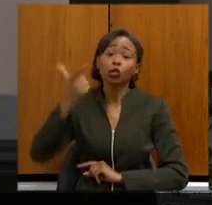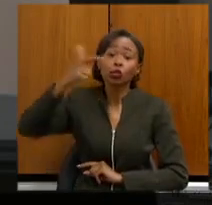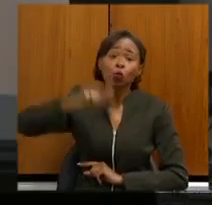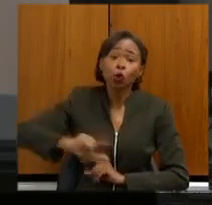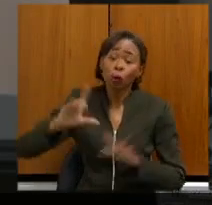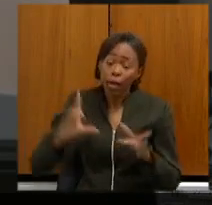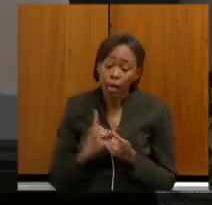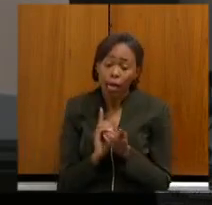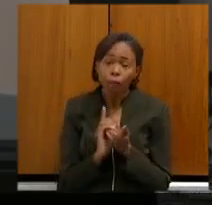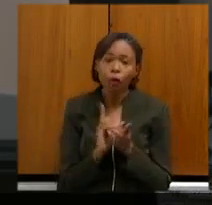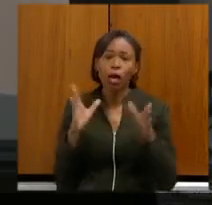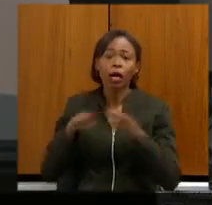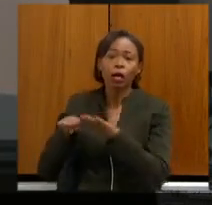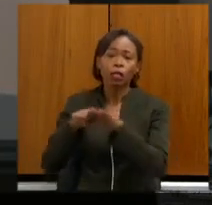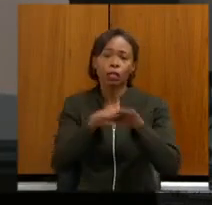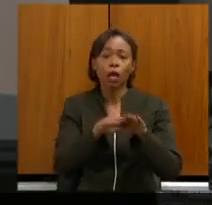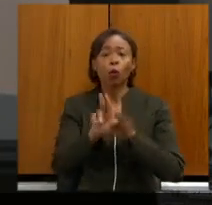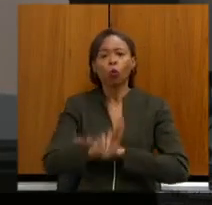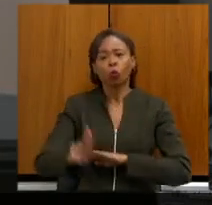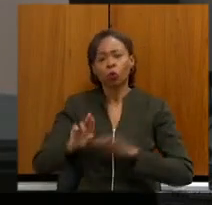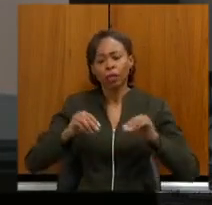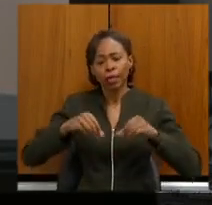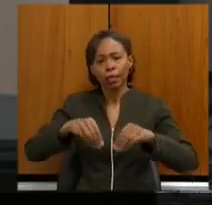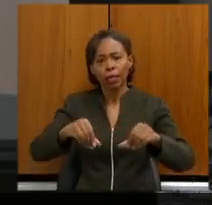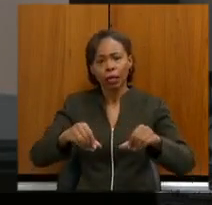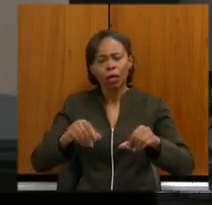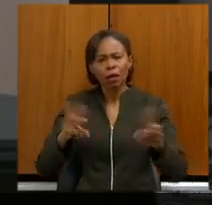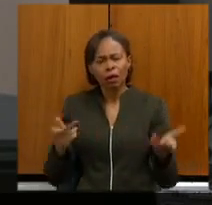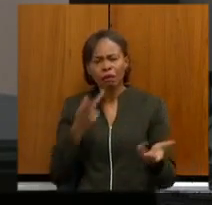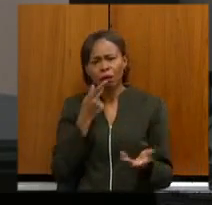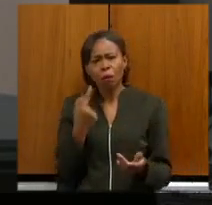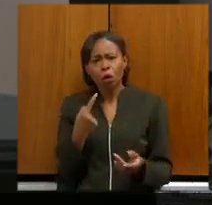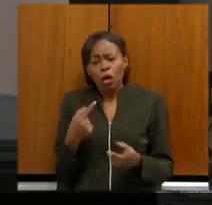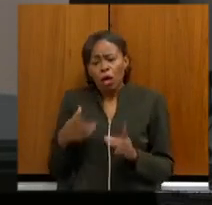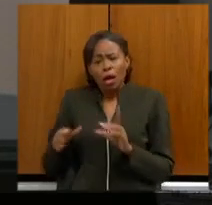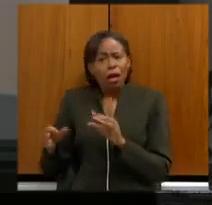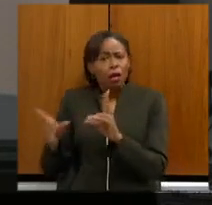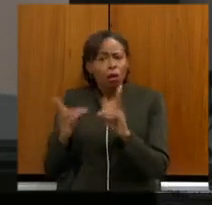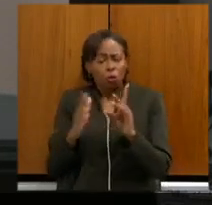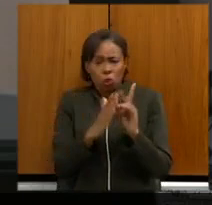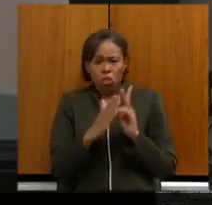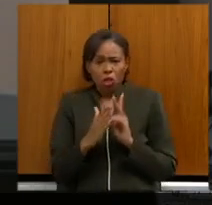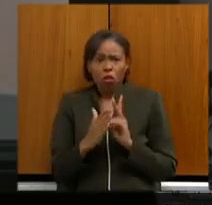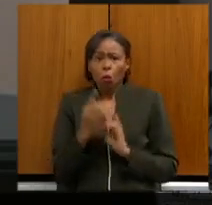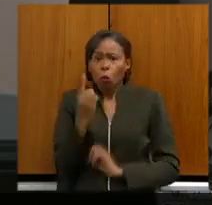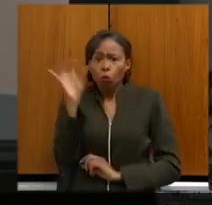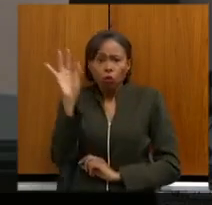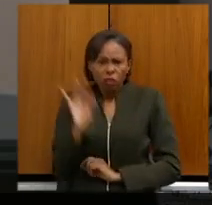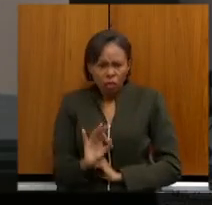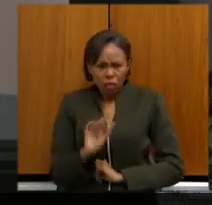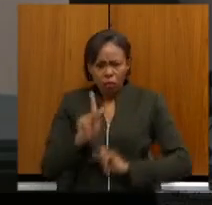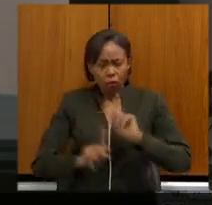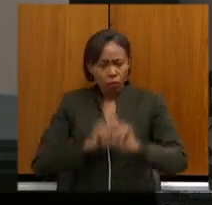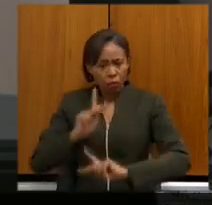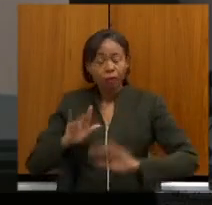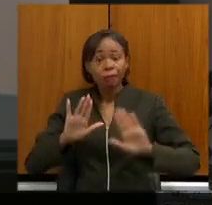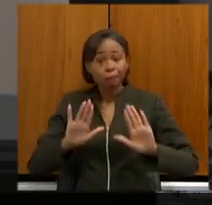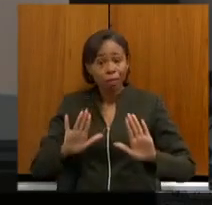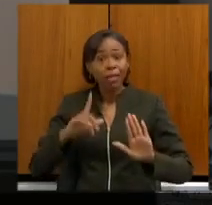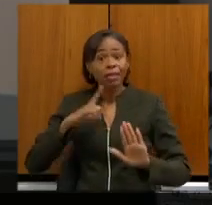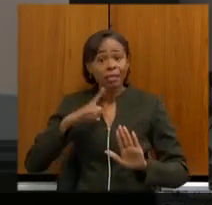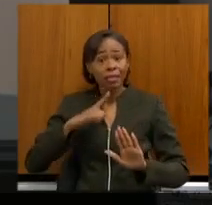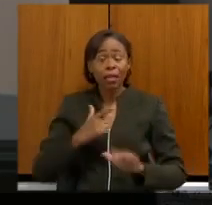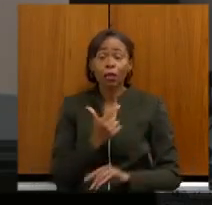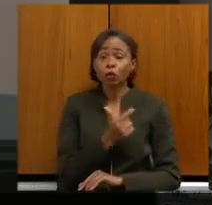do uso da Terra quando fala por que que nós pode dia não somos doze por cento da população um por cento da população mas tem